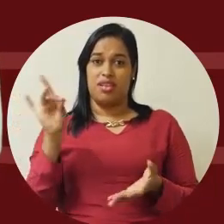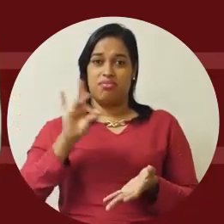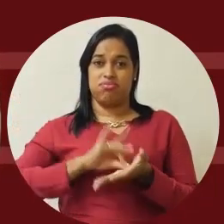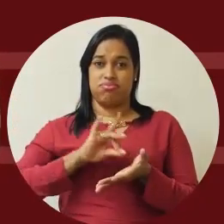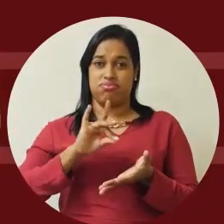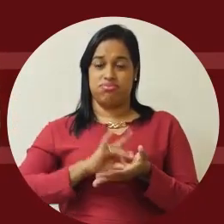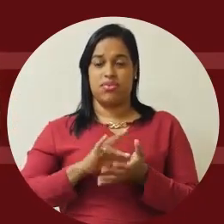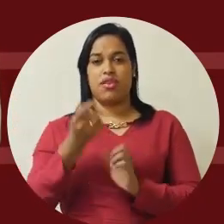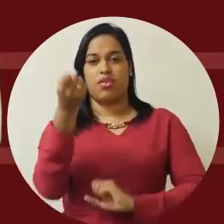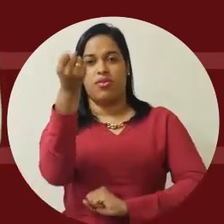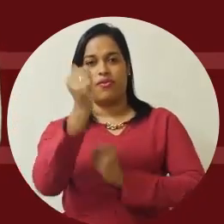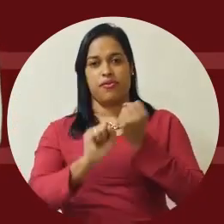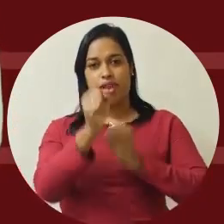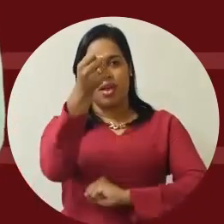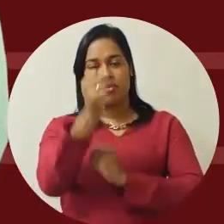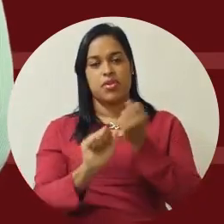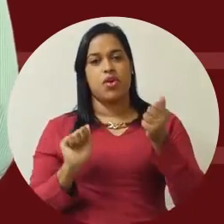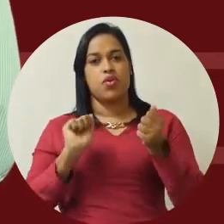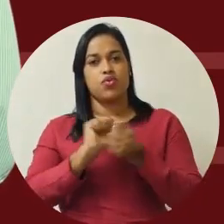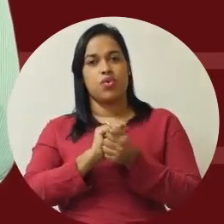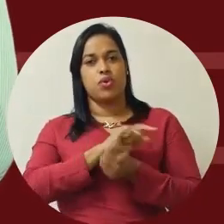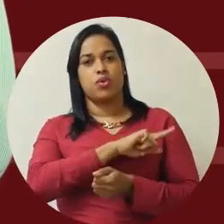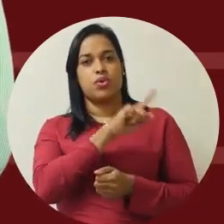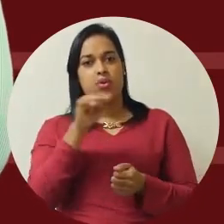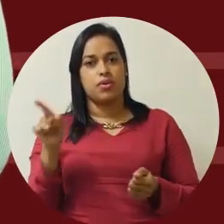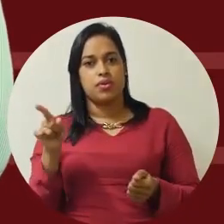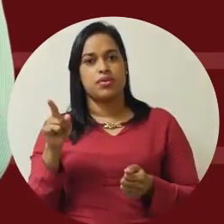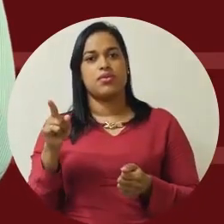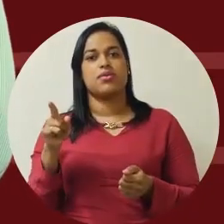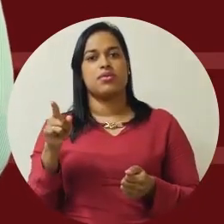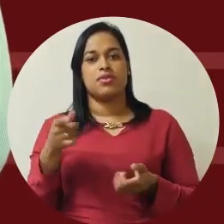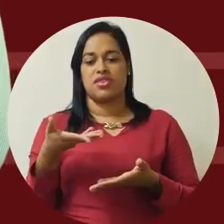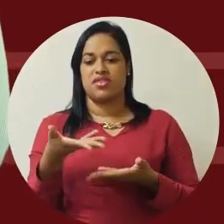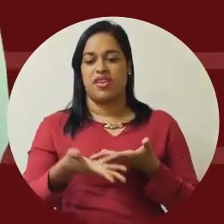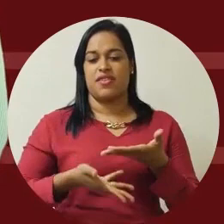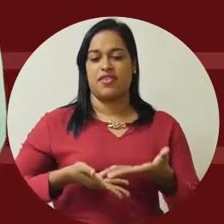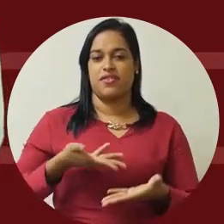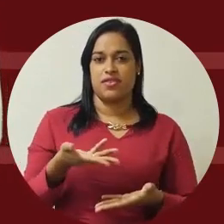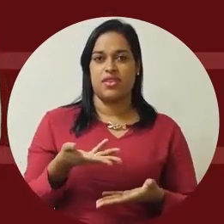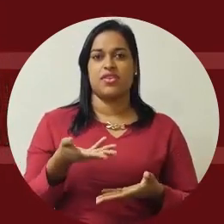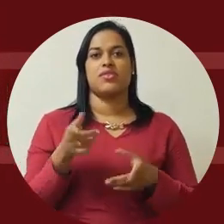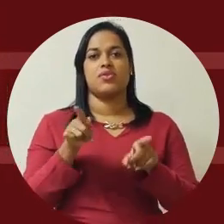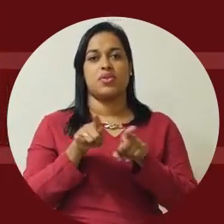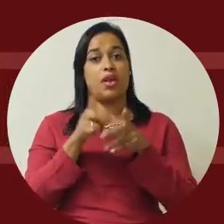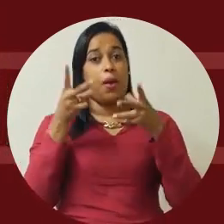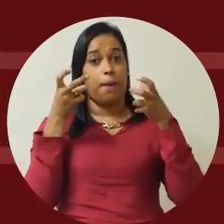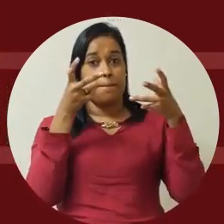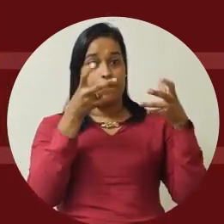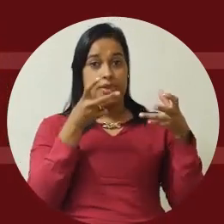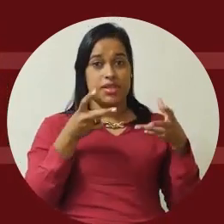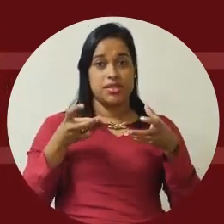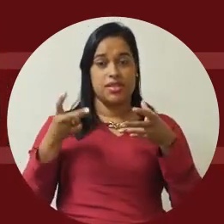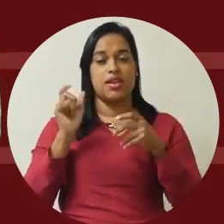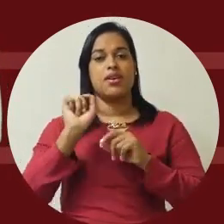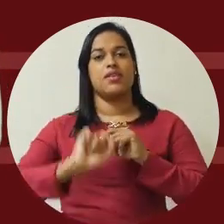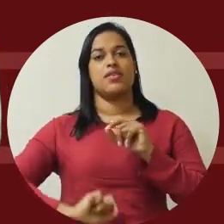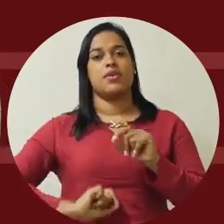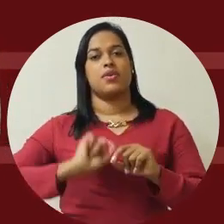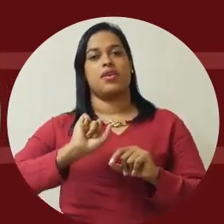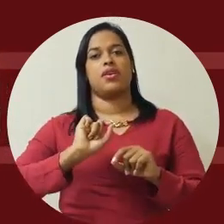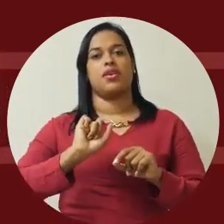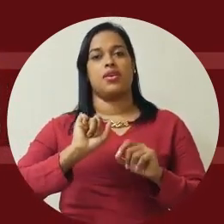o mundo do seu setor de prestação de serviço e observa algo que